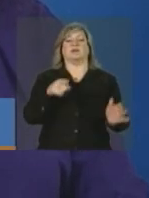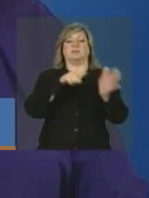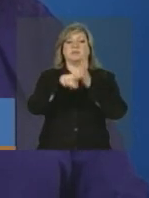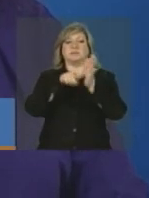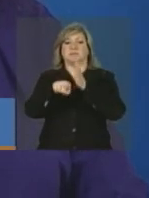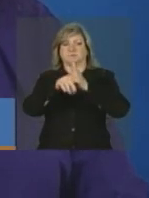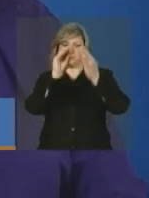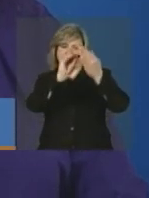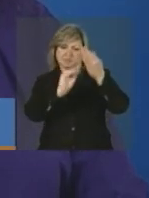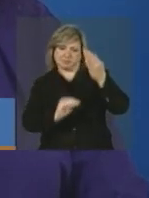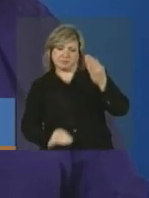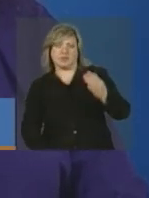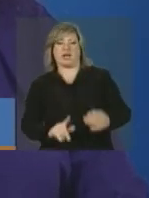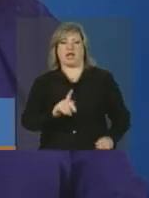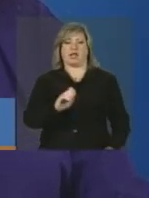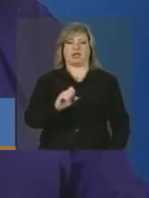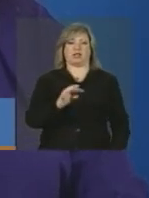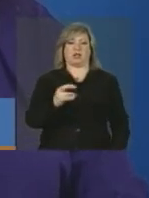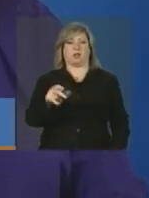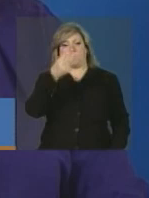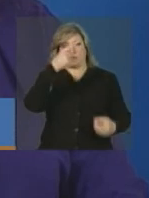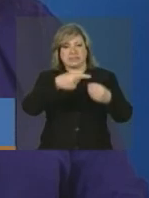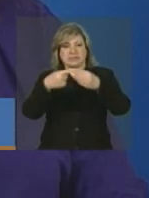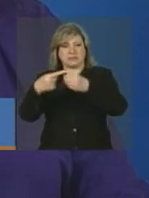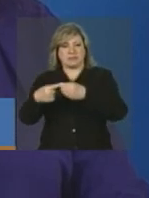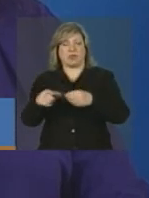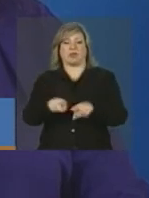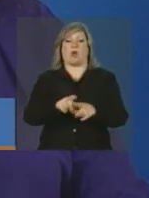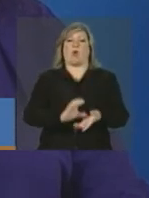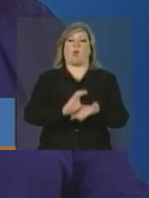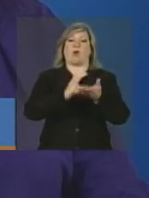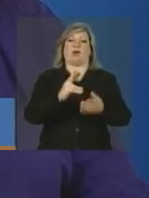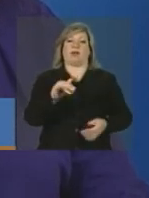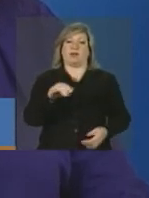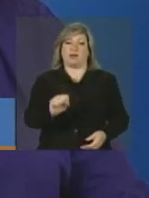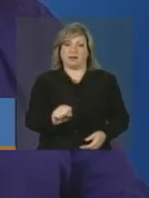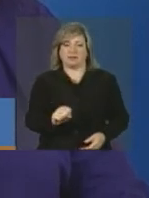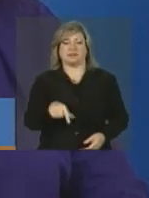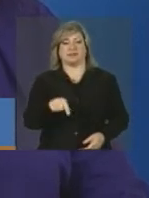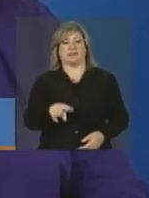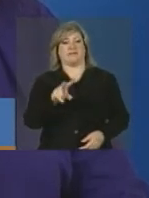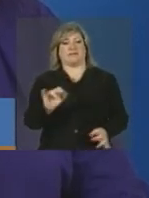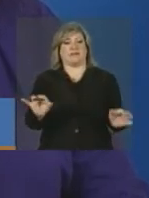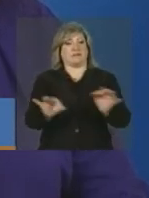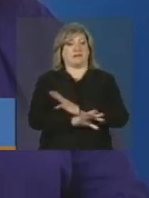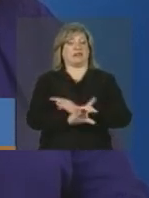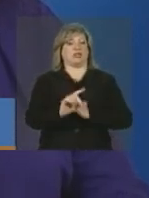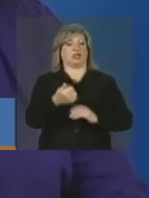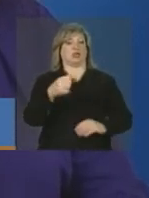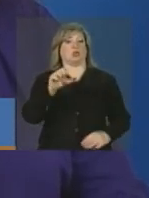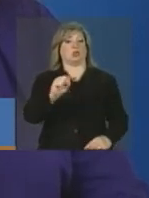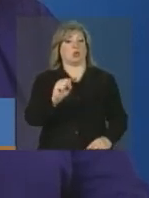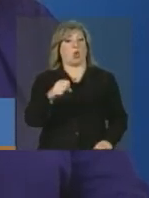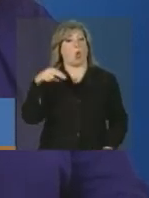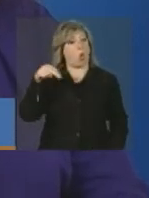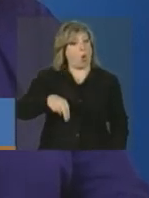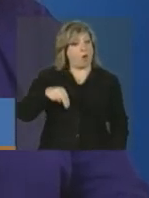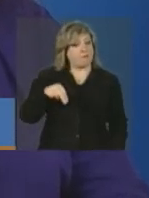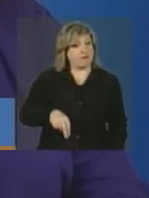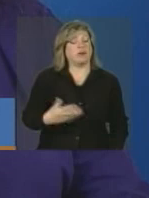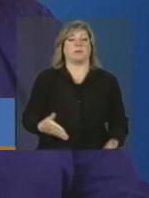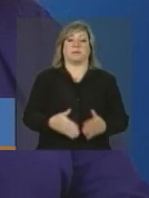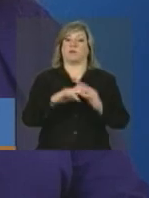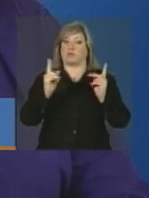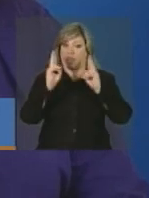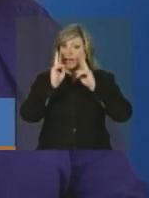gestão municipal, do Conselho e do CRAS, o aplicativo será fechado no dia 18 de novembro, por isso a gente pede